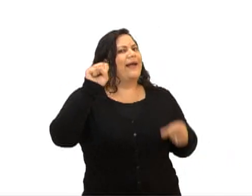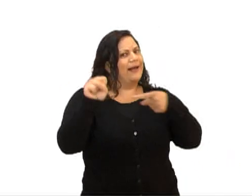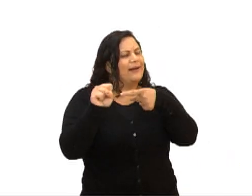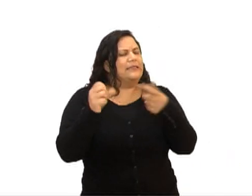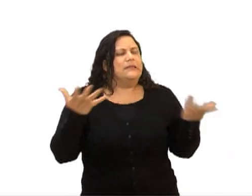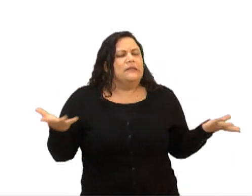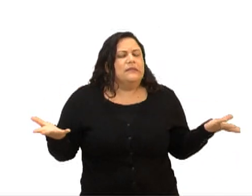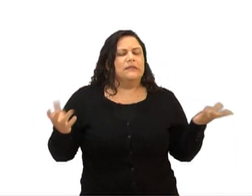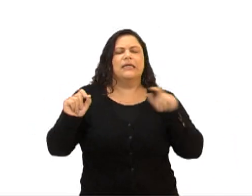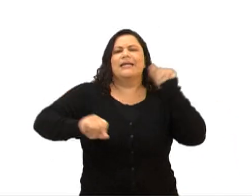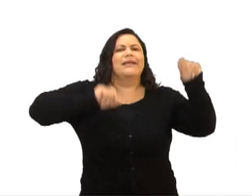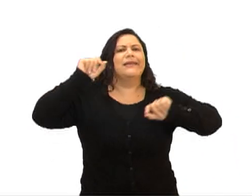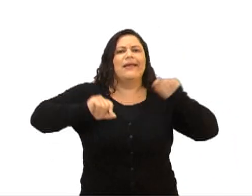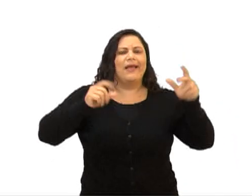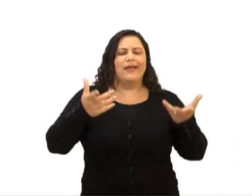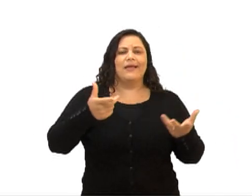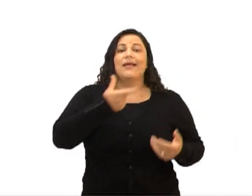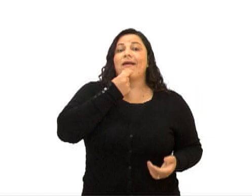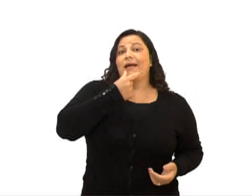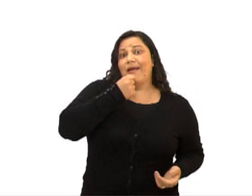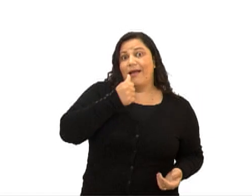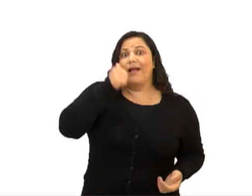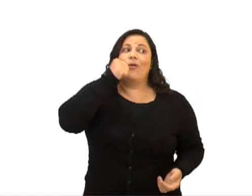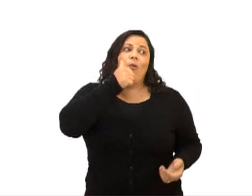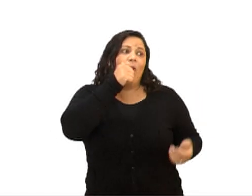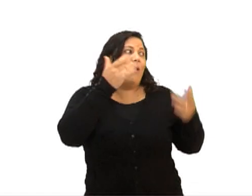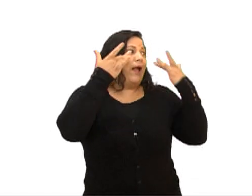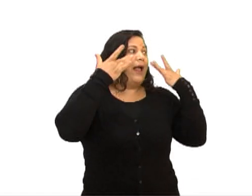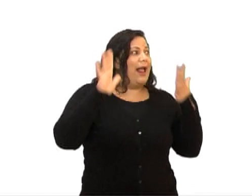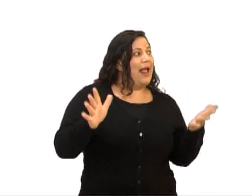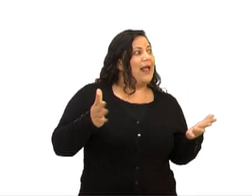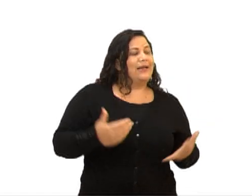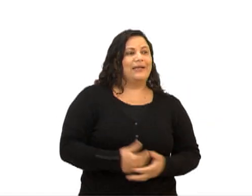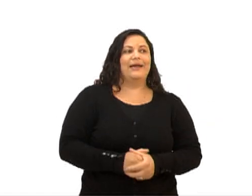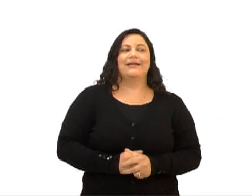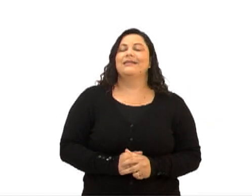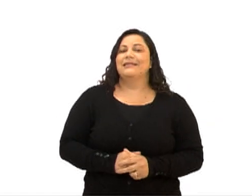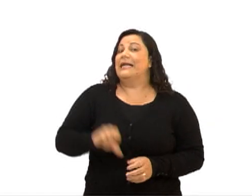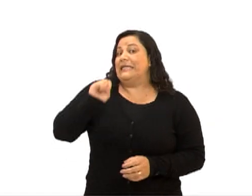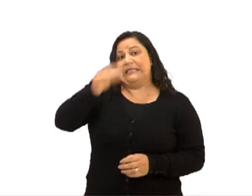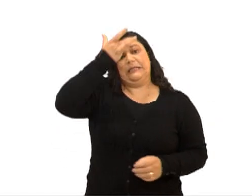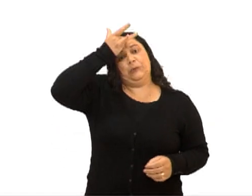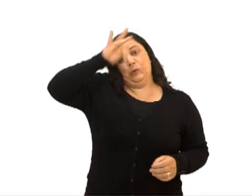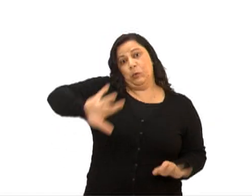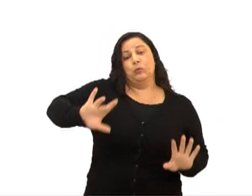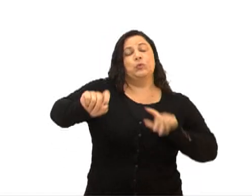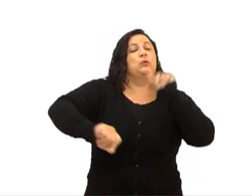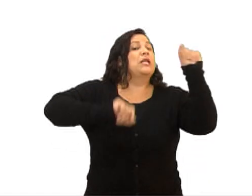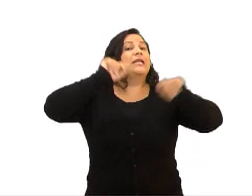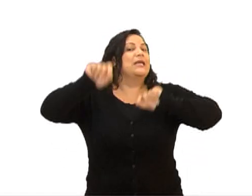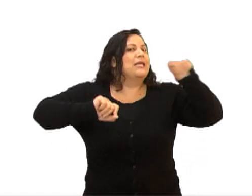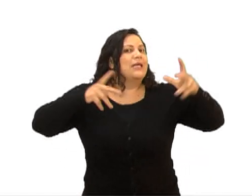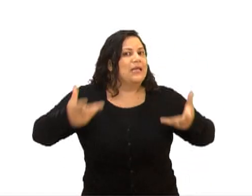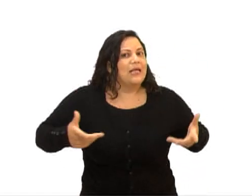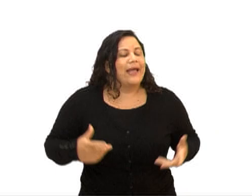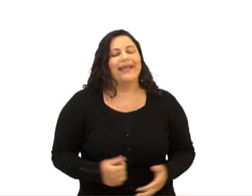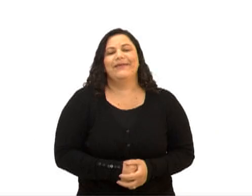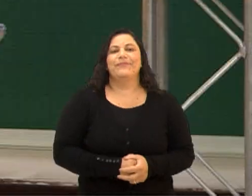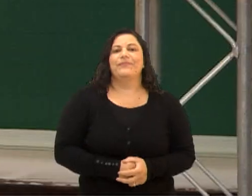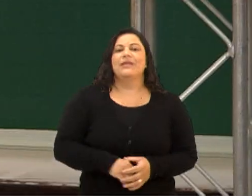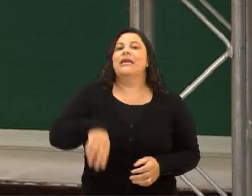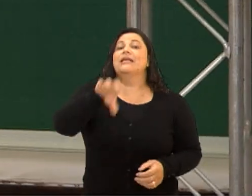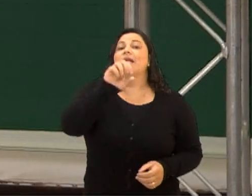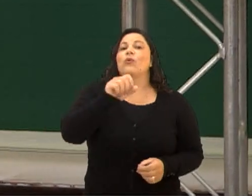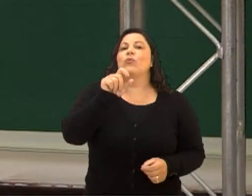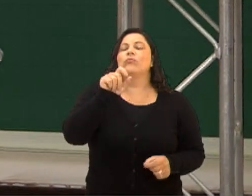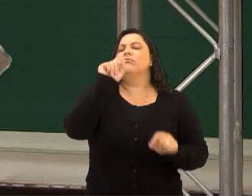assistiu? Ele ou ela assistiu. Próximo, gente. Se eu não sei se é ele ou ela, eles ou elas, então o sujeito,